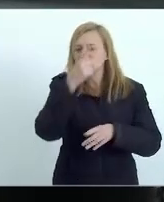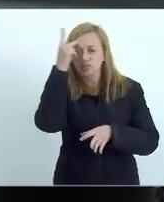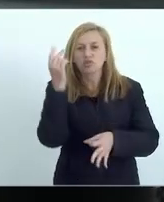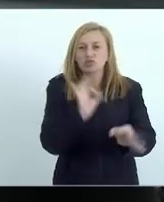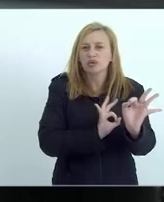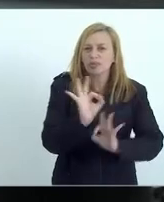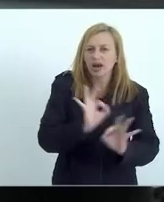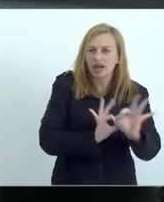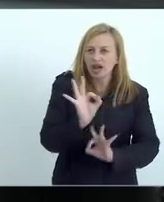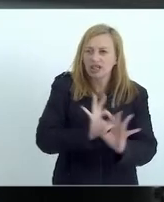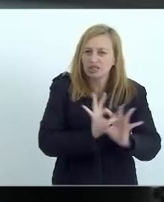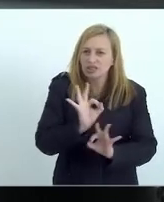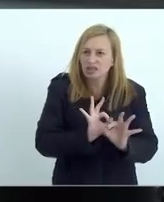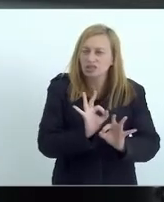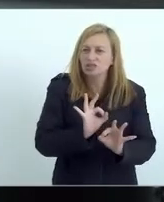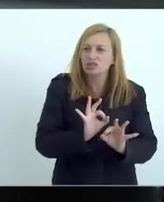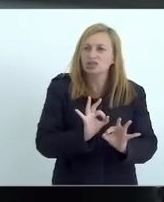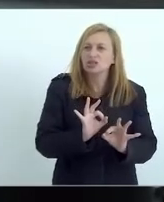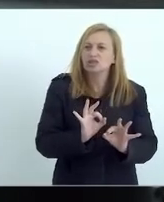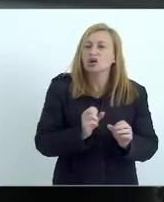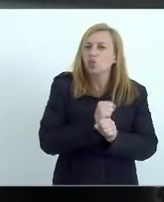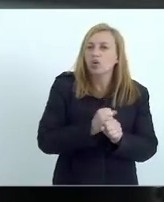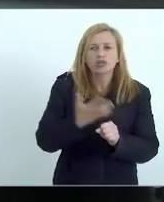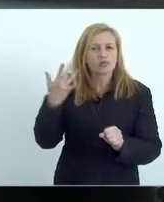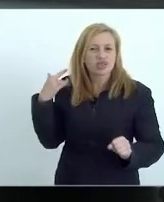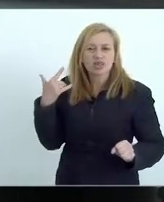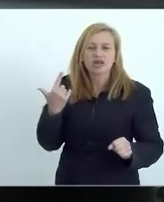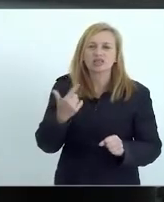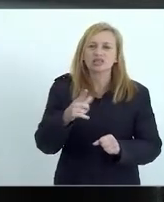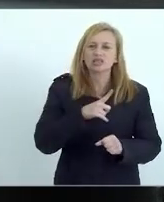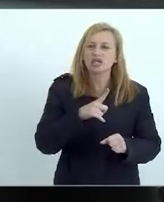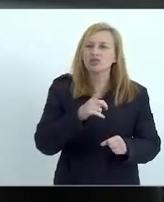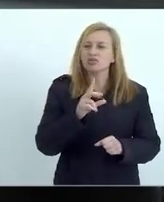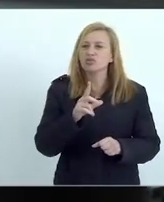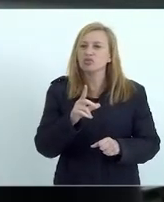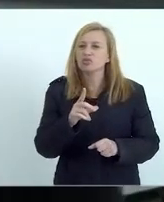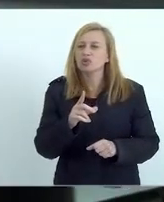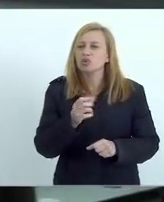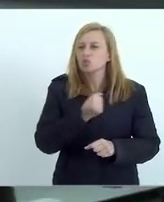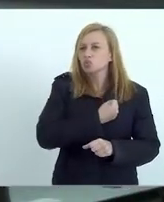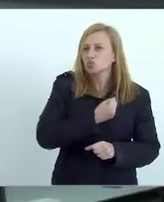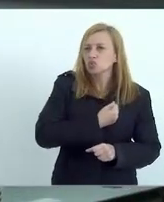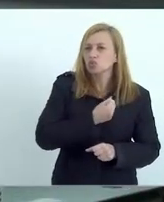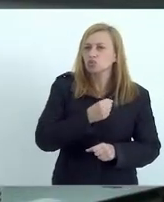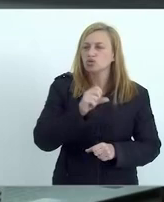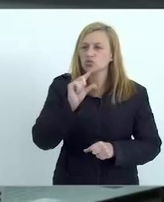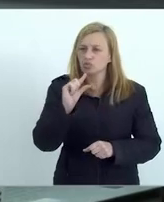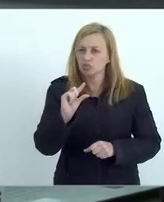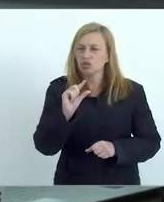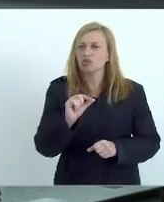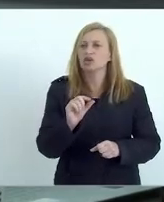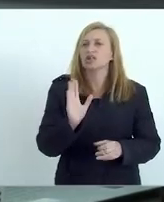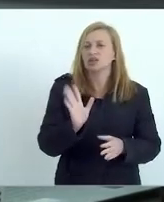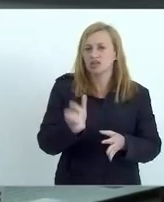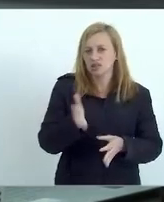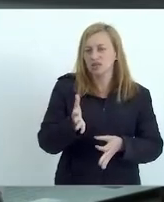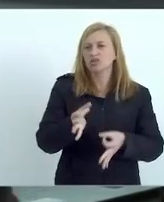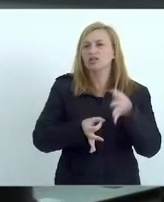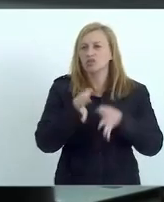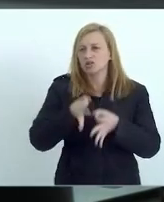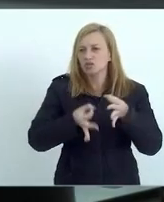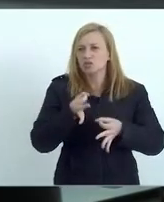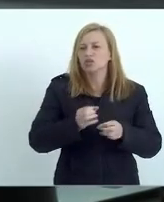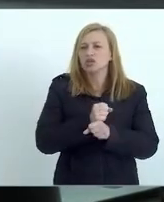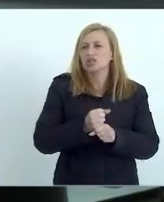prepararam tanto estavam tão rápidas que realmente ano passado houve uma sobra maior esse ano vai ser um pouco mais justo Então vamos para